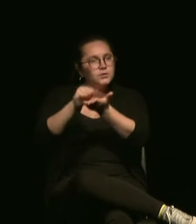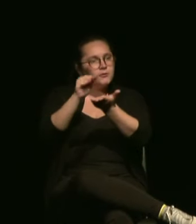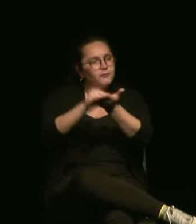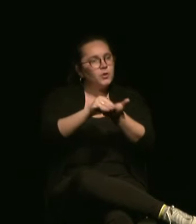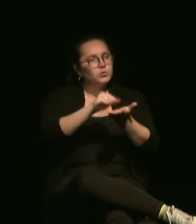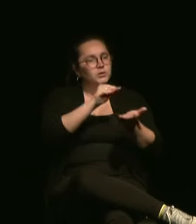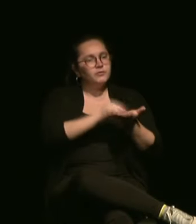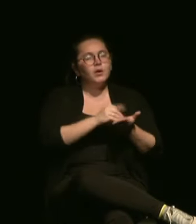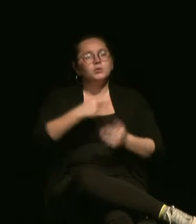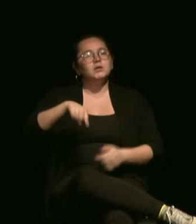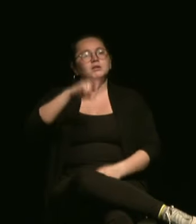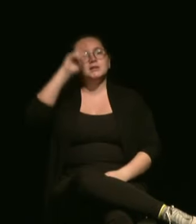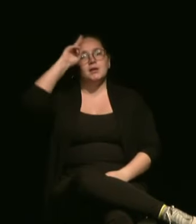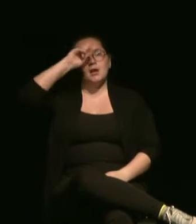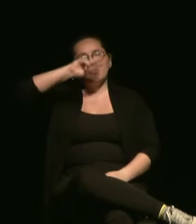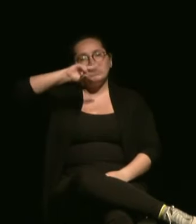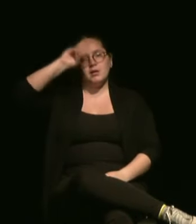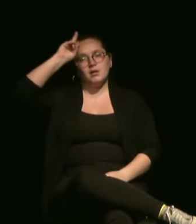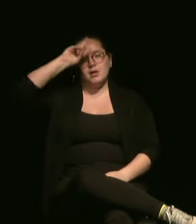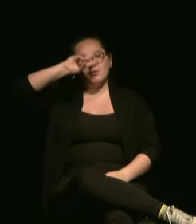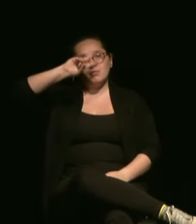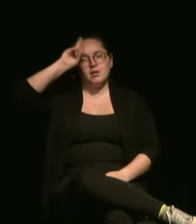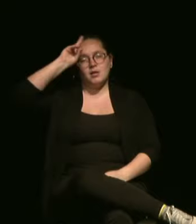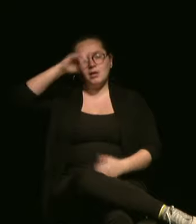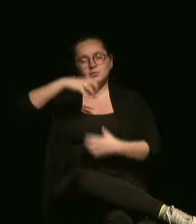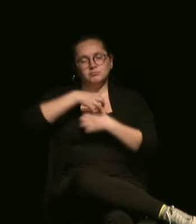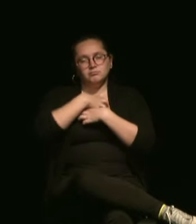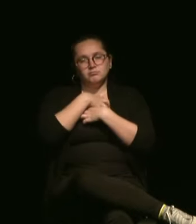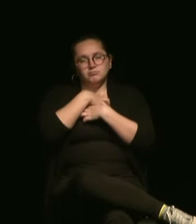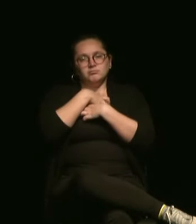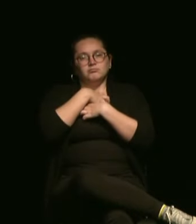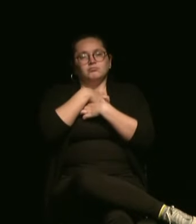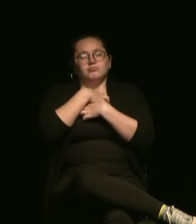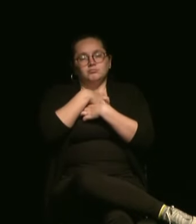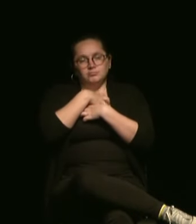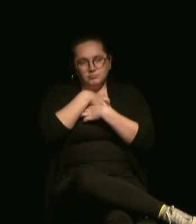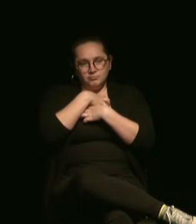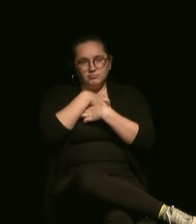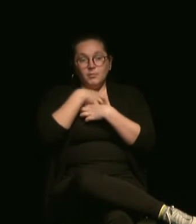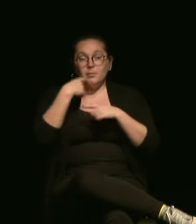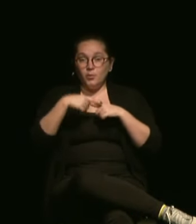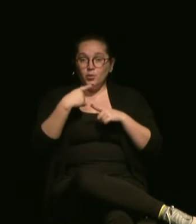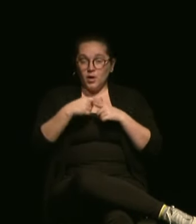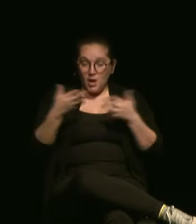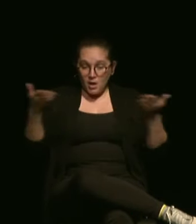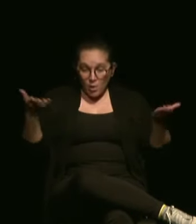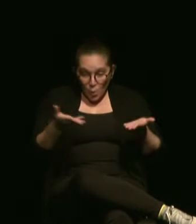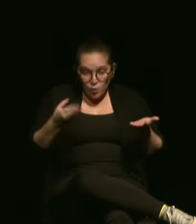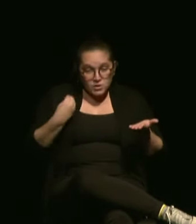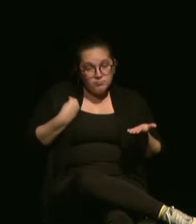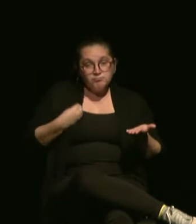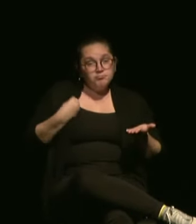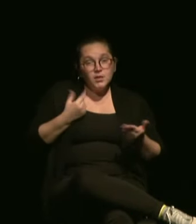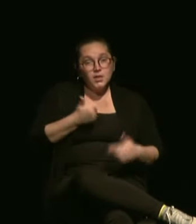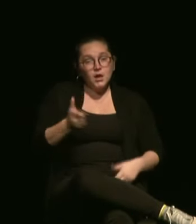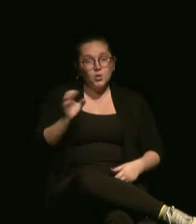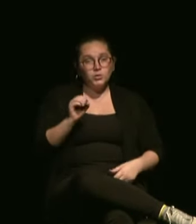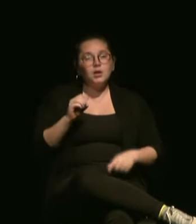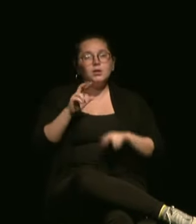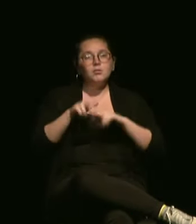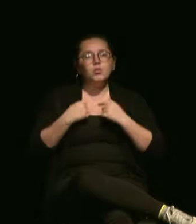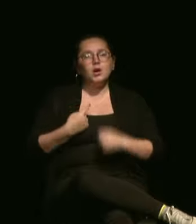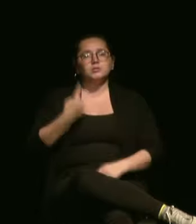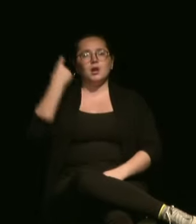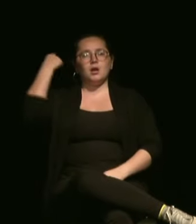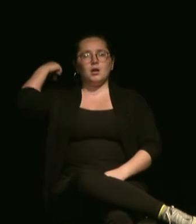de uma ausência. Alguma coisa que existe hoje por aquilo que não existe hoje. Esses 6 milhões de pessoas